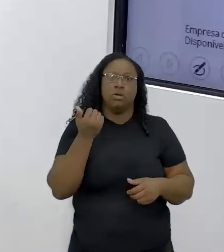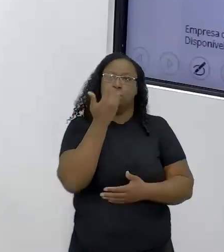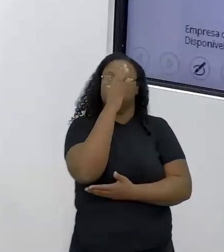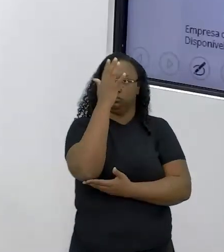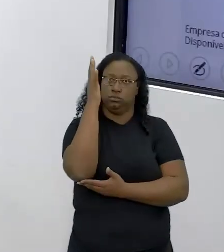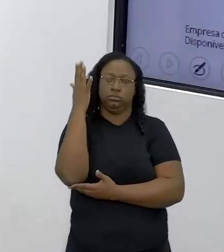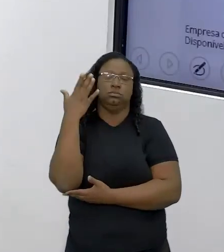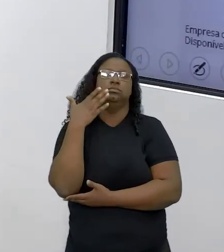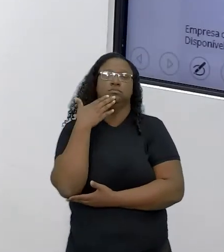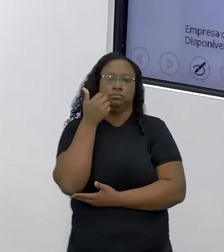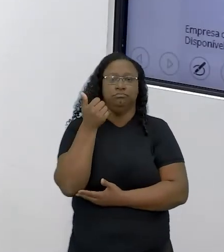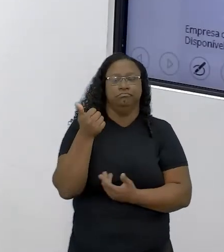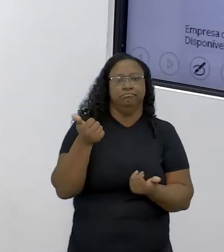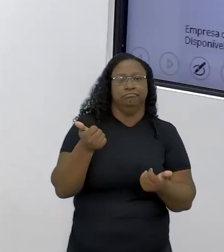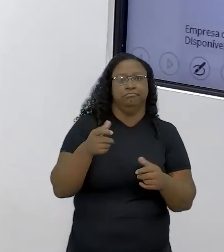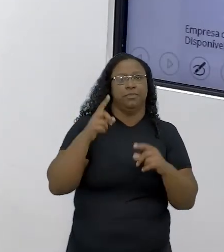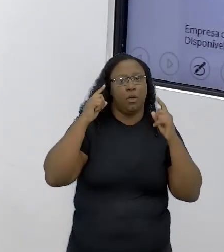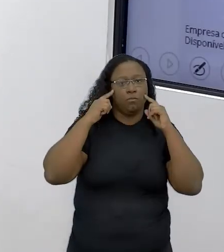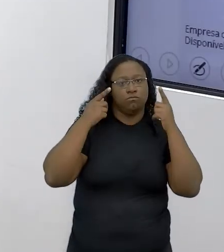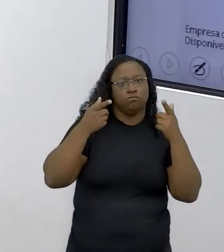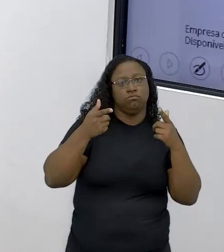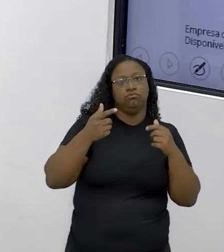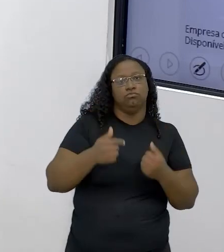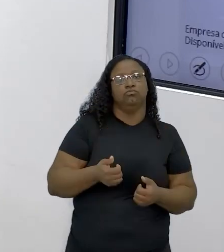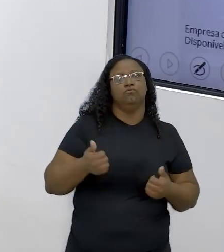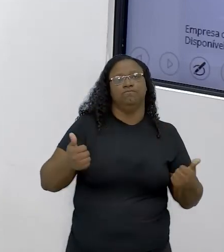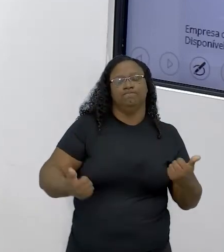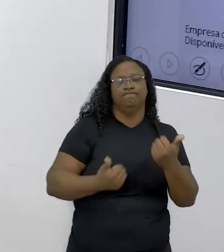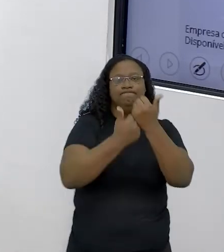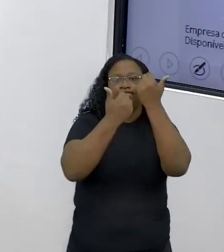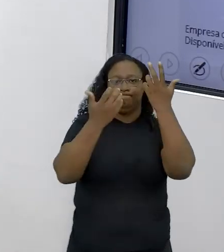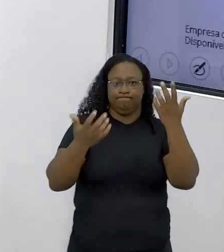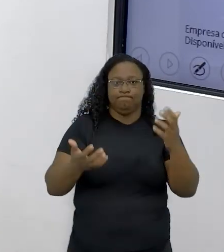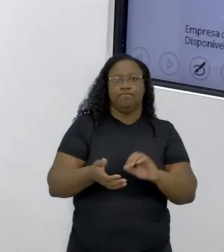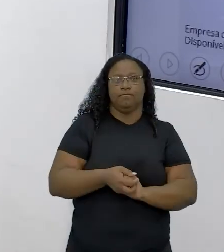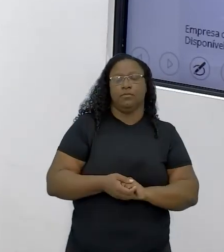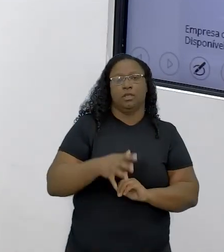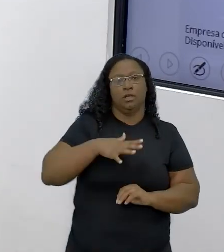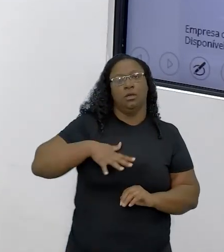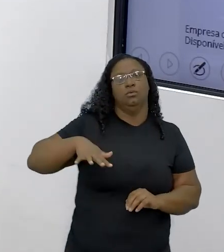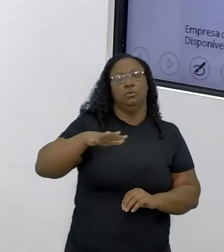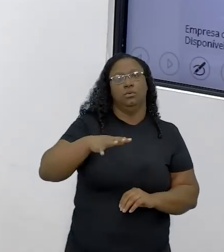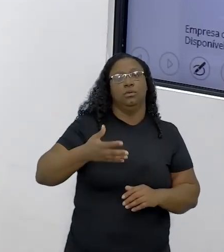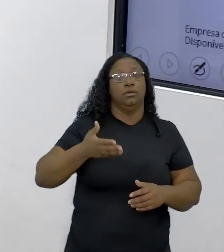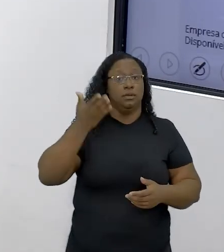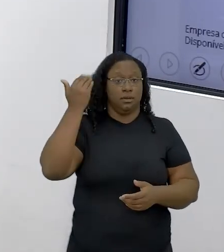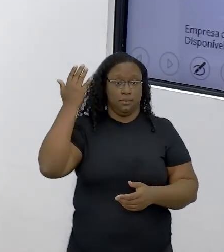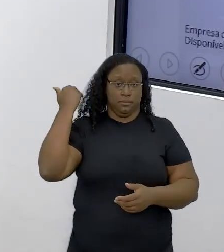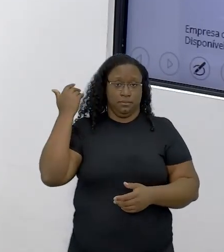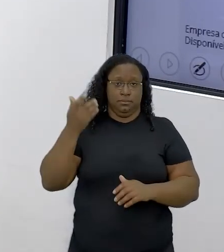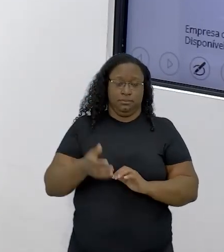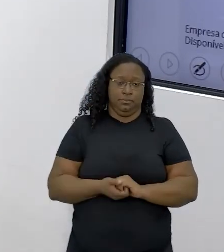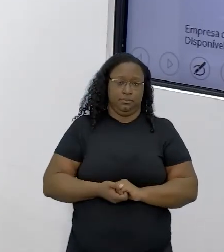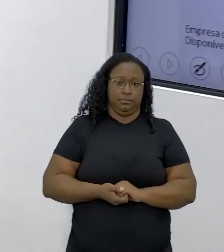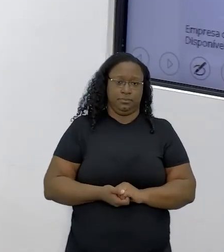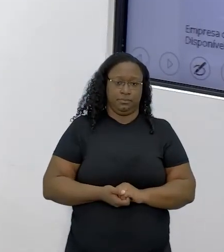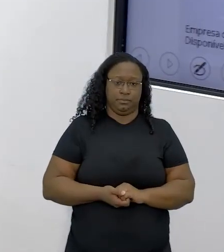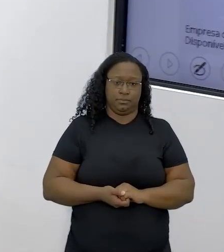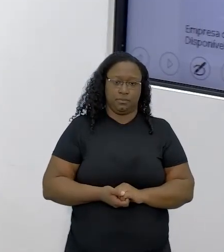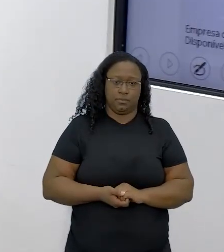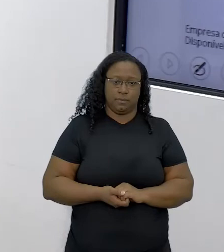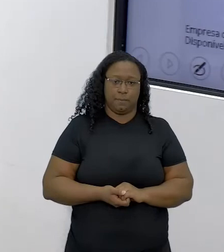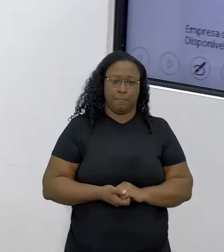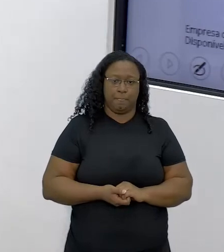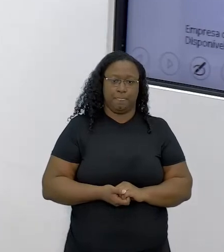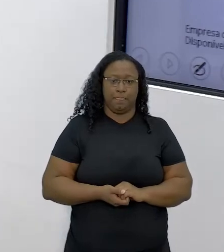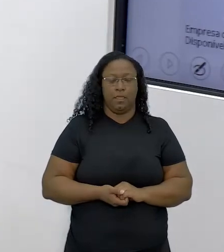como também do ponto de vista sustentável e todas as coisas que a gente falou na aula passada, a gente